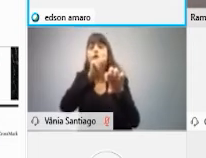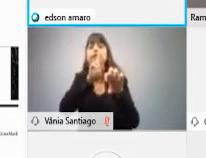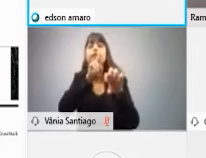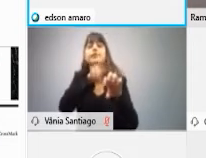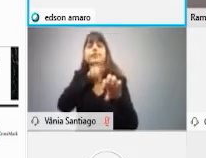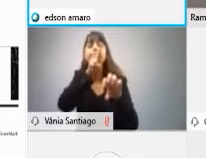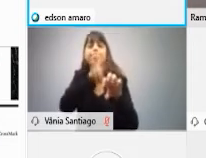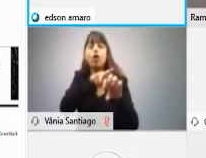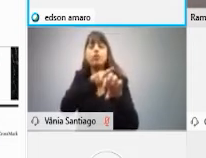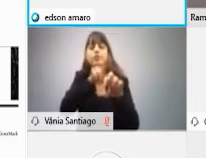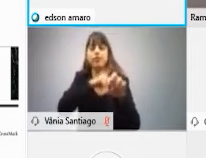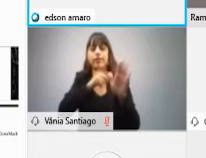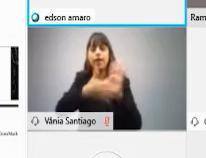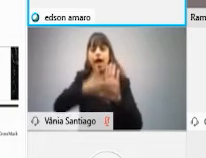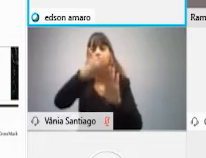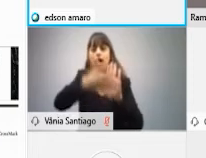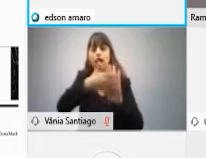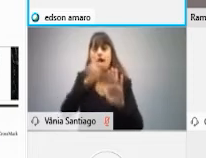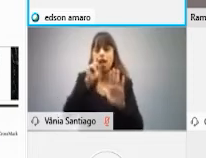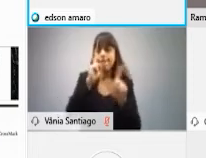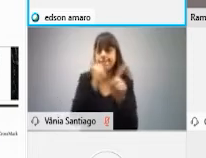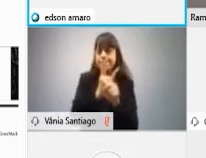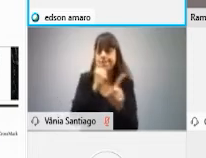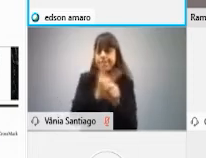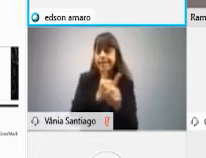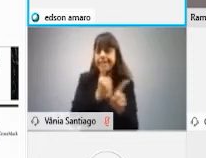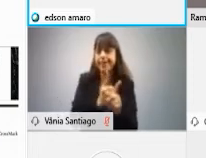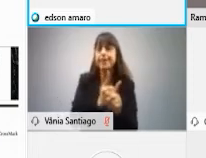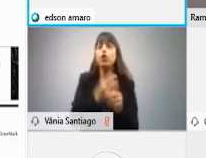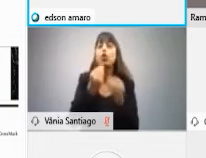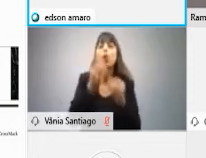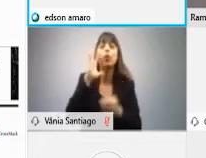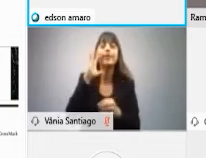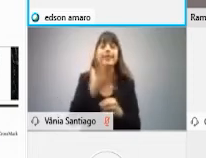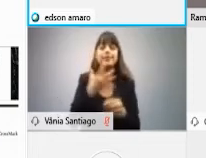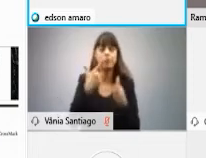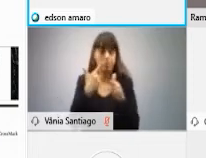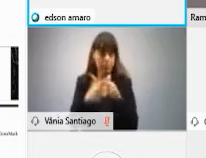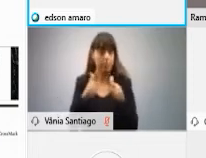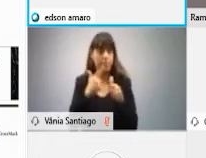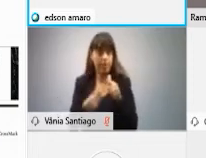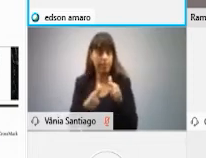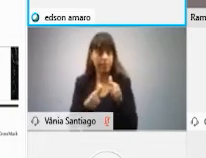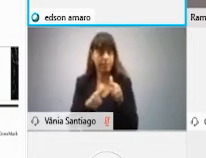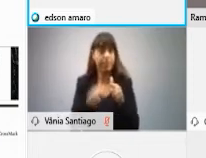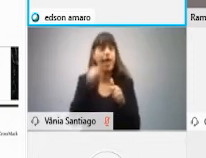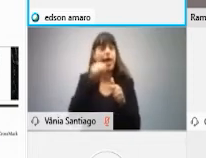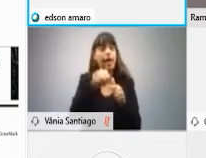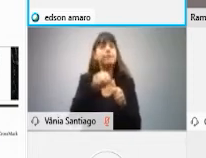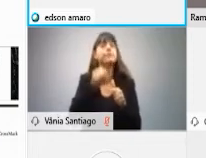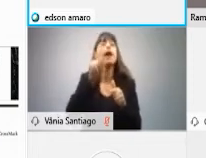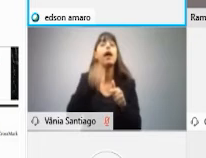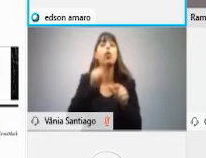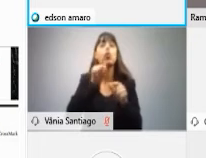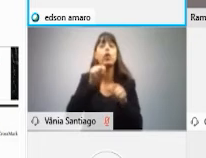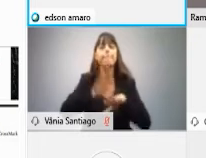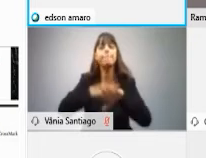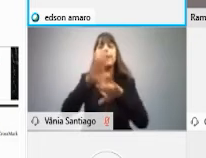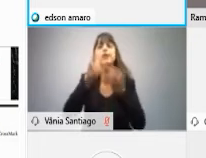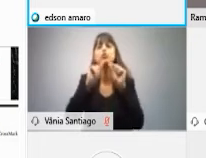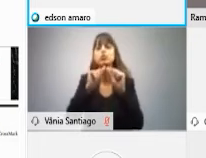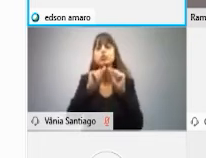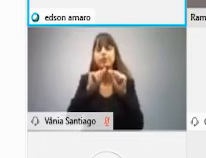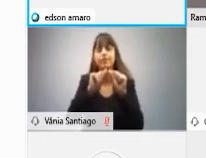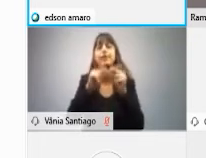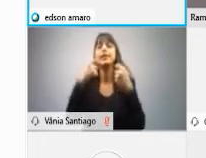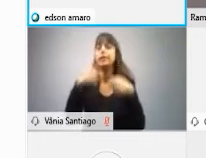esses algoritmos têm de dizer qual seria a melhor solução para determinado problema. Essas envolvem cada vez mais uma complexidade